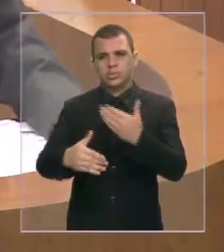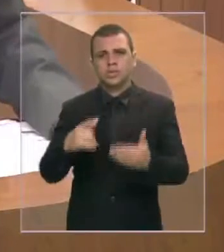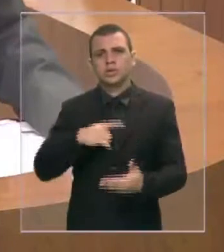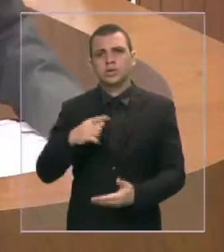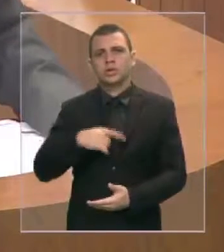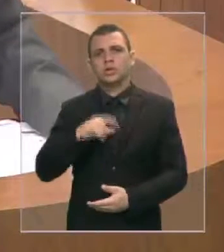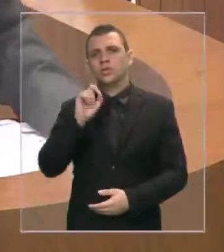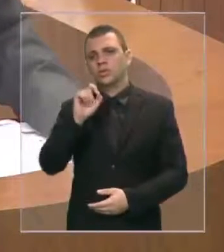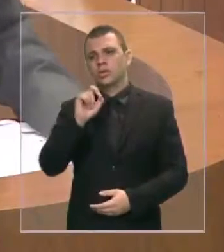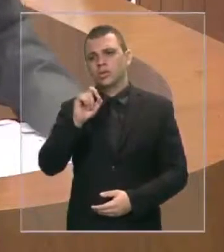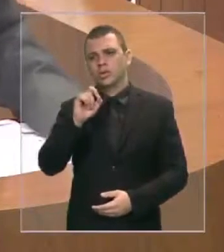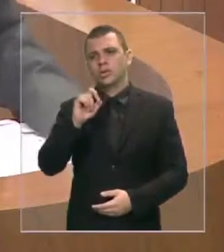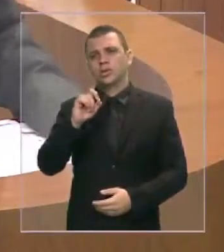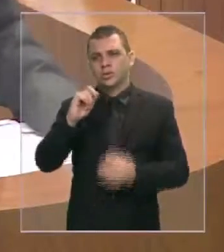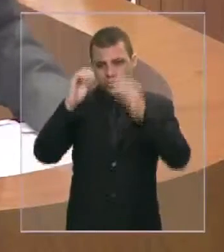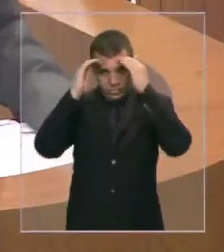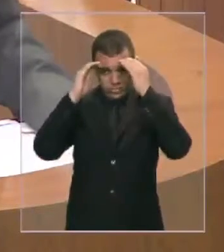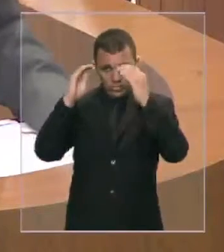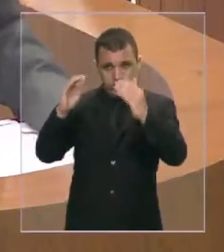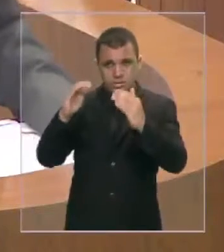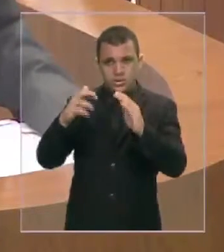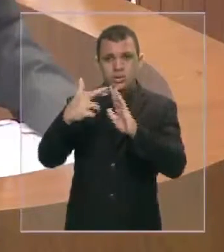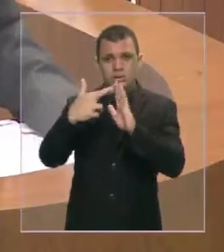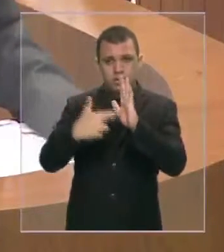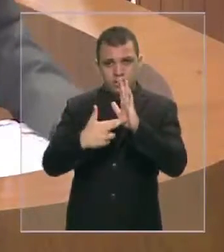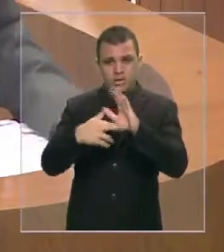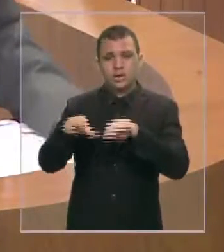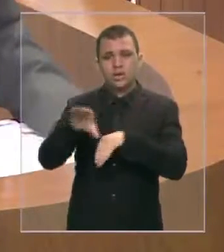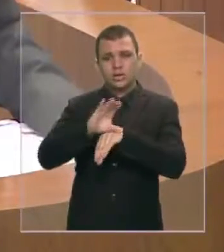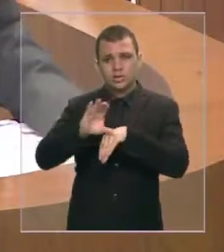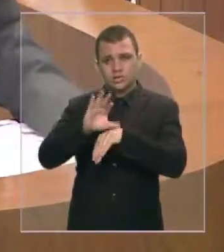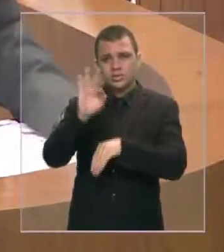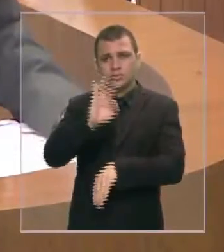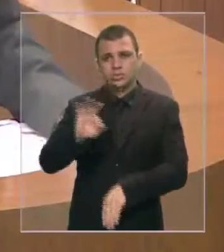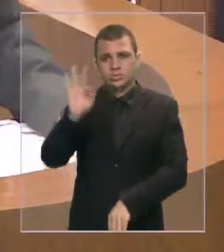norte as regras estabelecidas pela Constituição Federal.